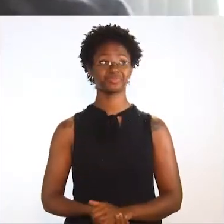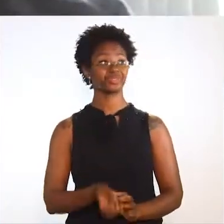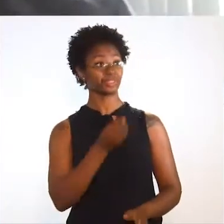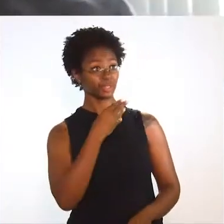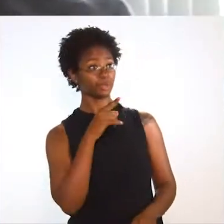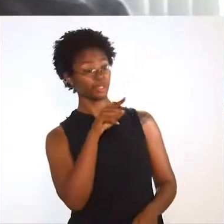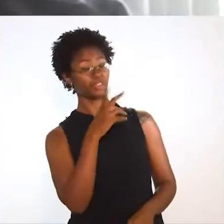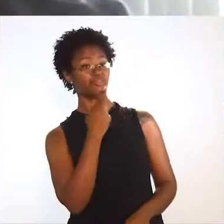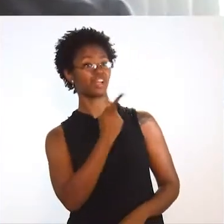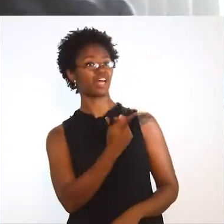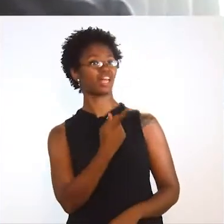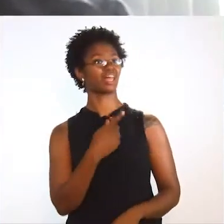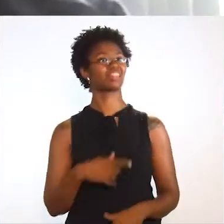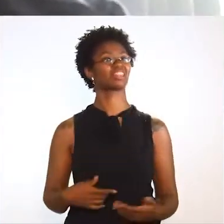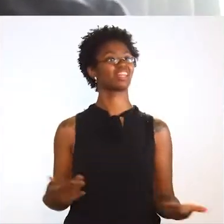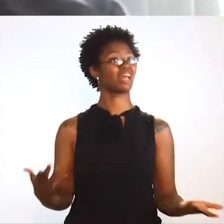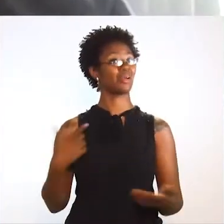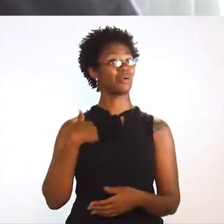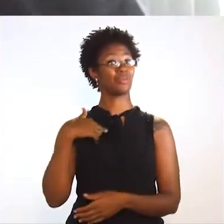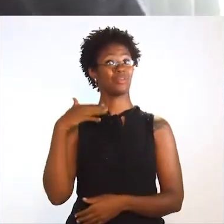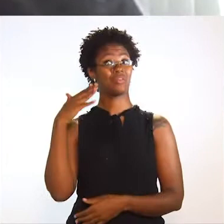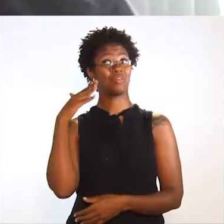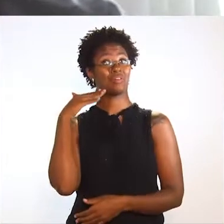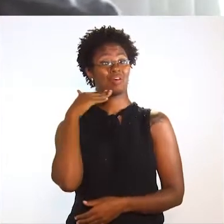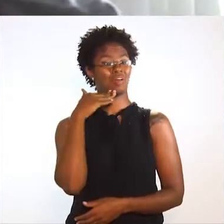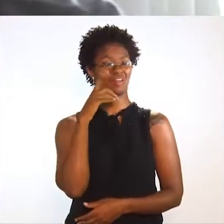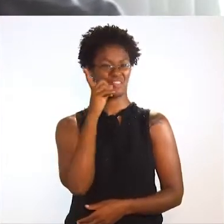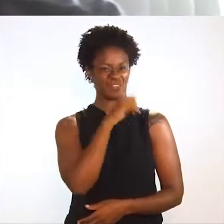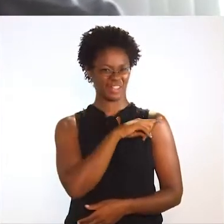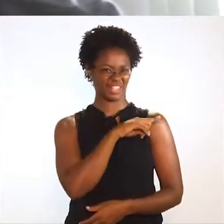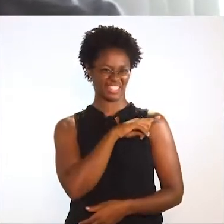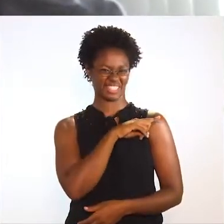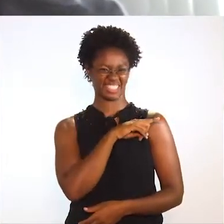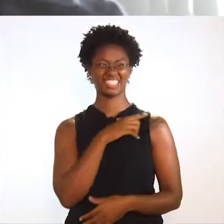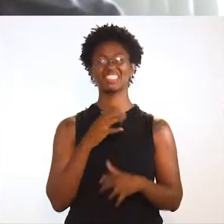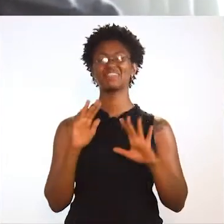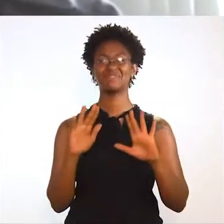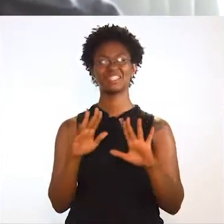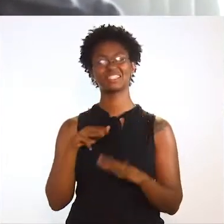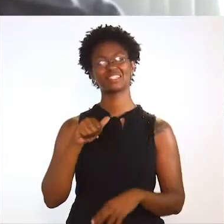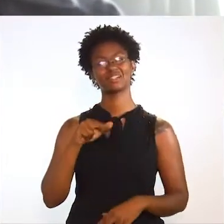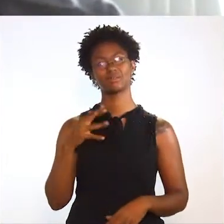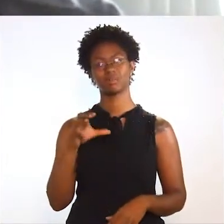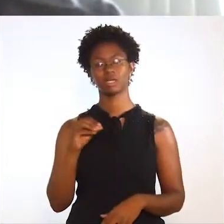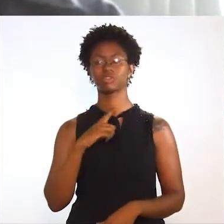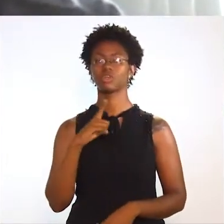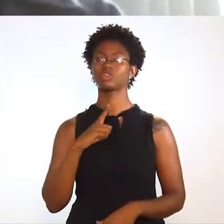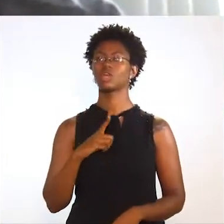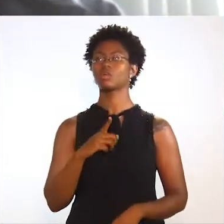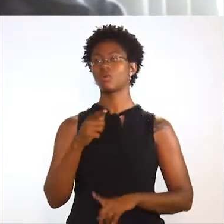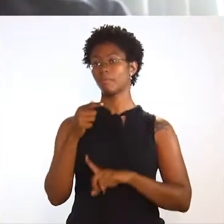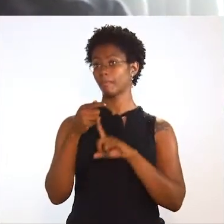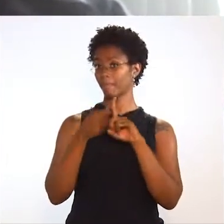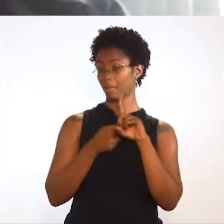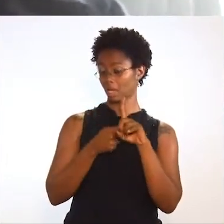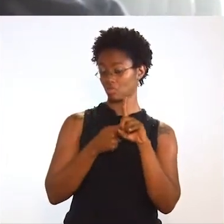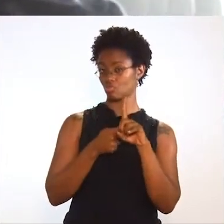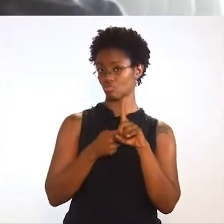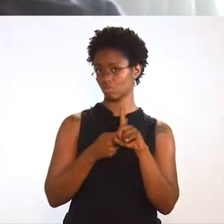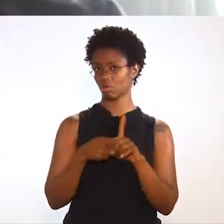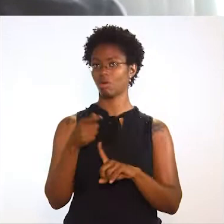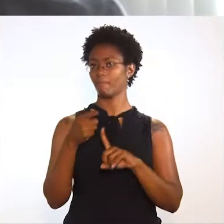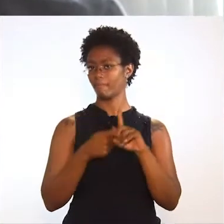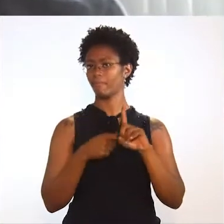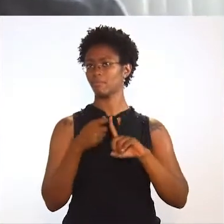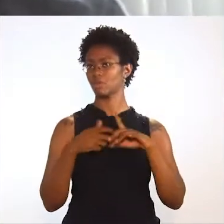Foi até bom você ter falado, já estava a minha falha. Em março, como nós temos o mês, né,